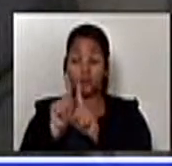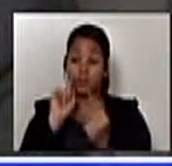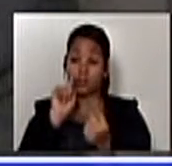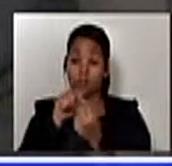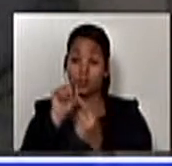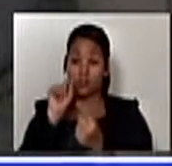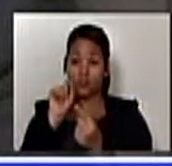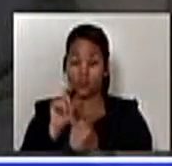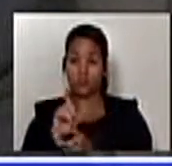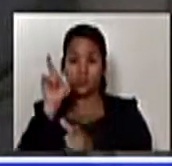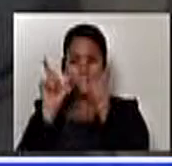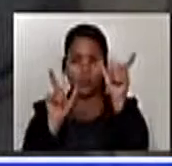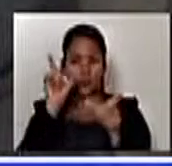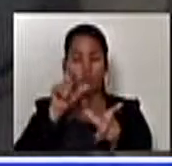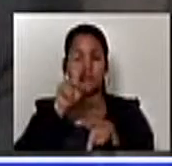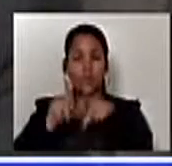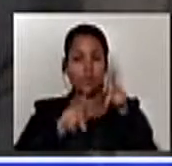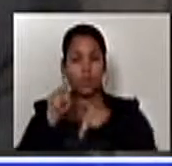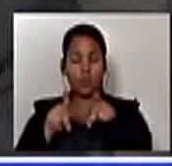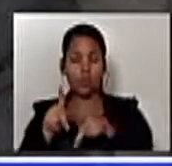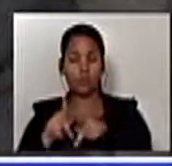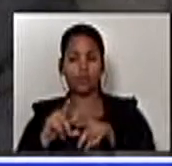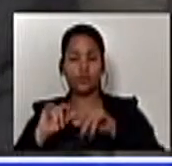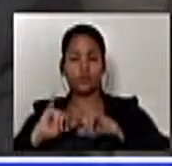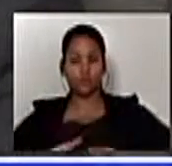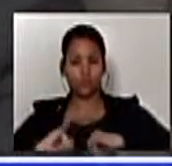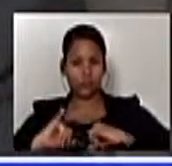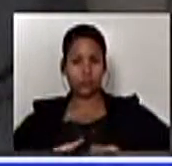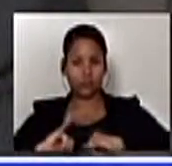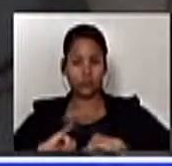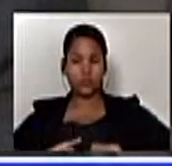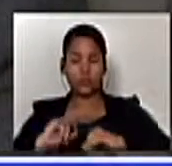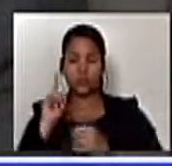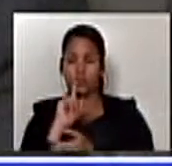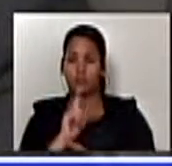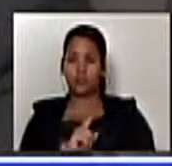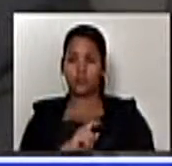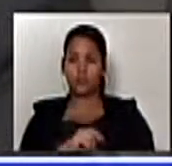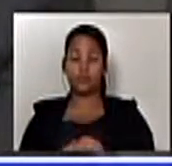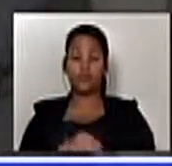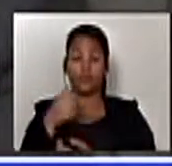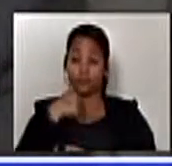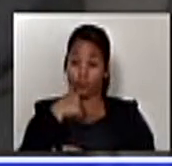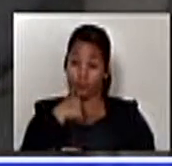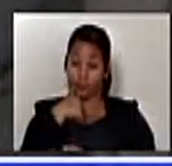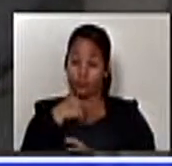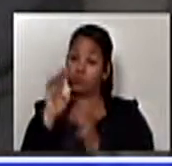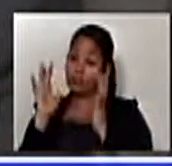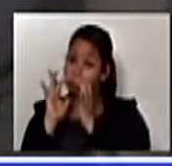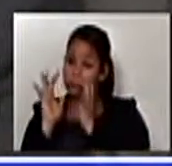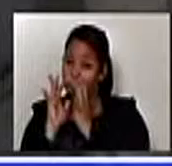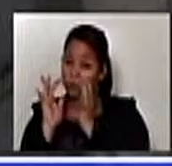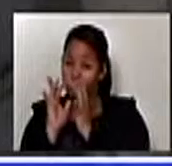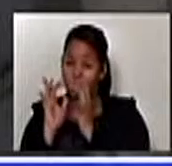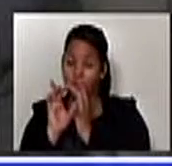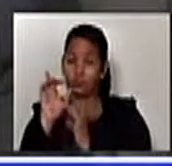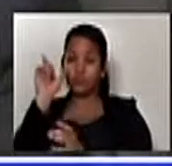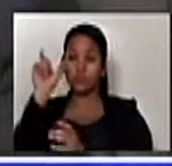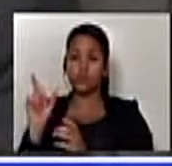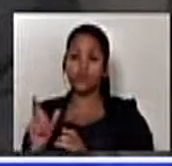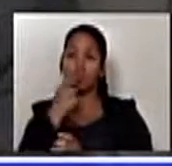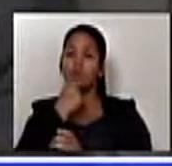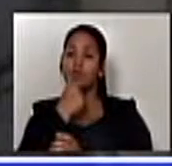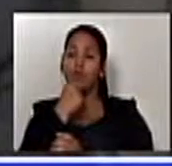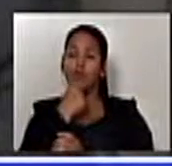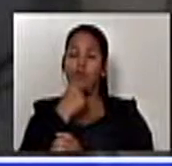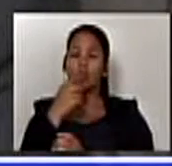quero concordar em gênero, número e grau com as palavras de sua excelência, o procurador-geral de justiça, doutor